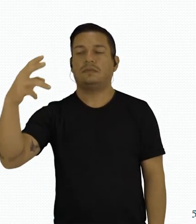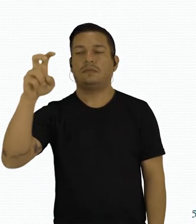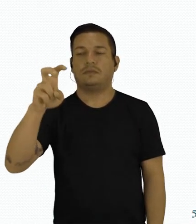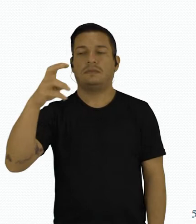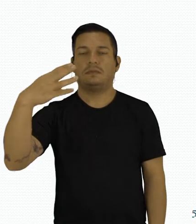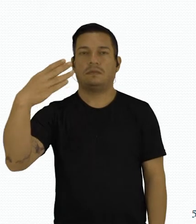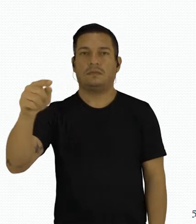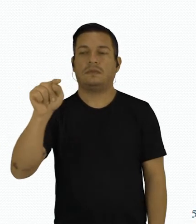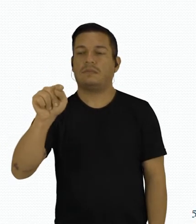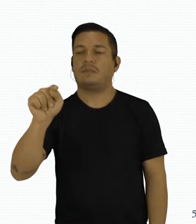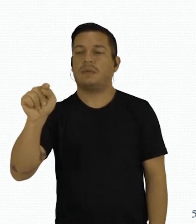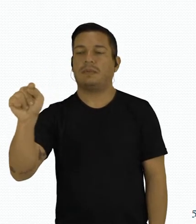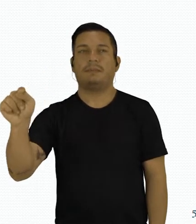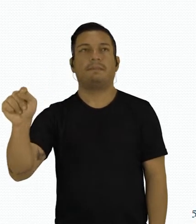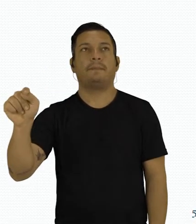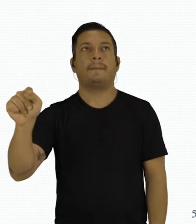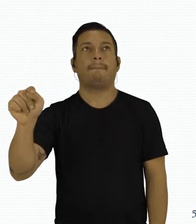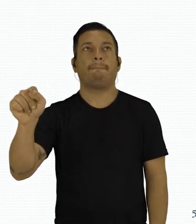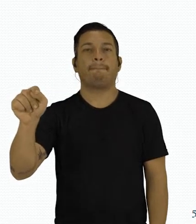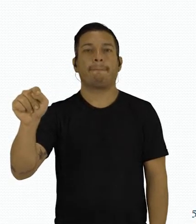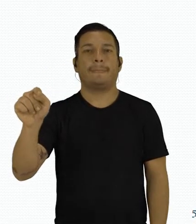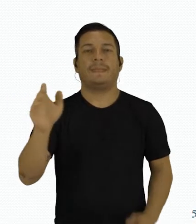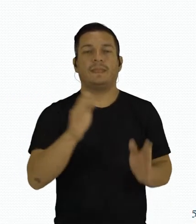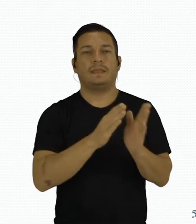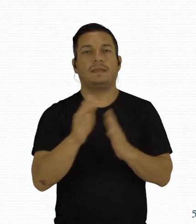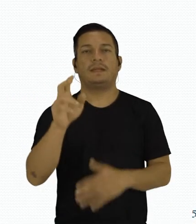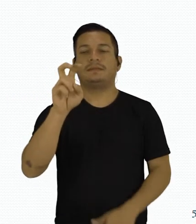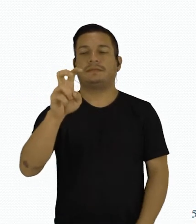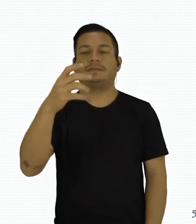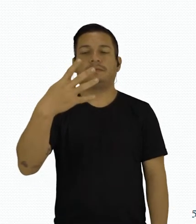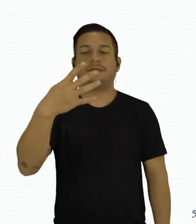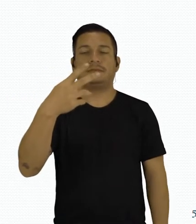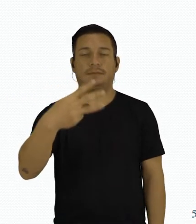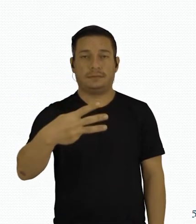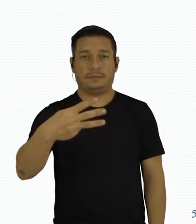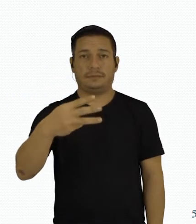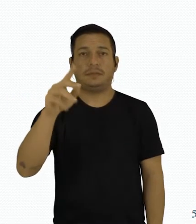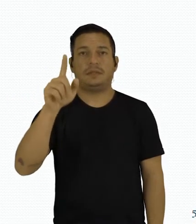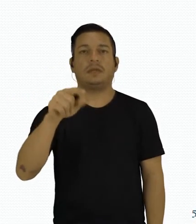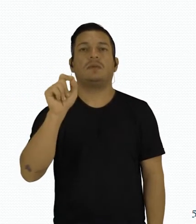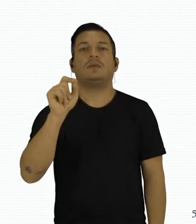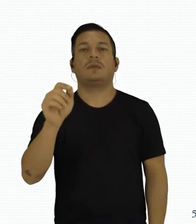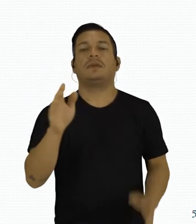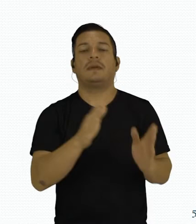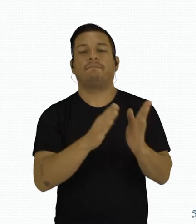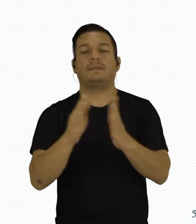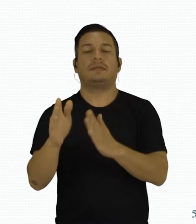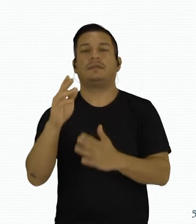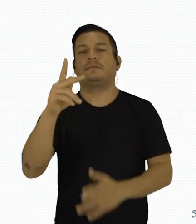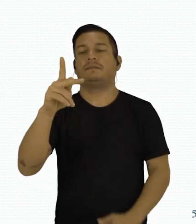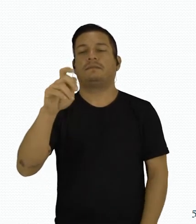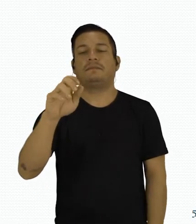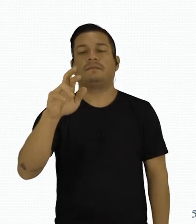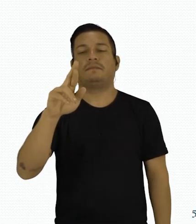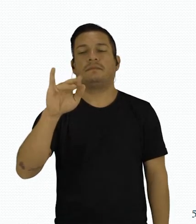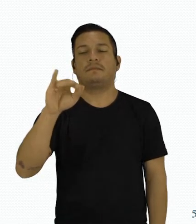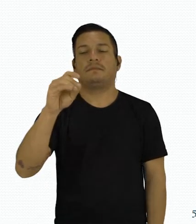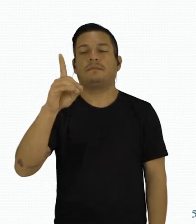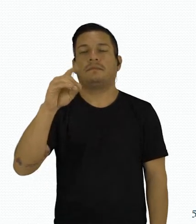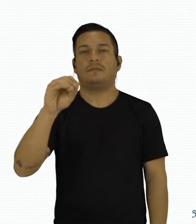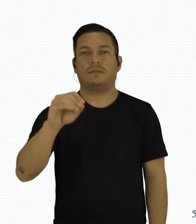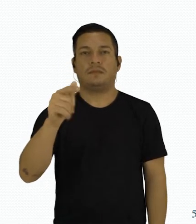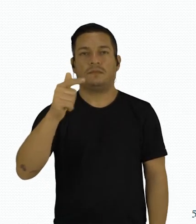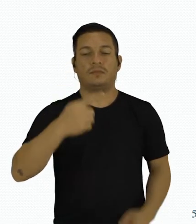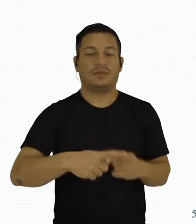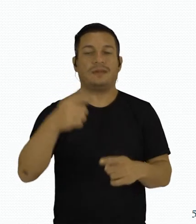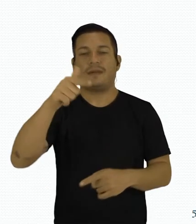0,543543 reticências, né? A sequência 543 é o período da dízima, porque ela vai estar se repetindo, e